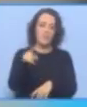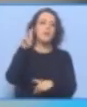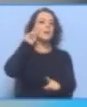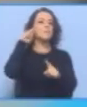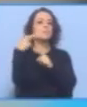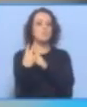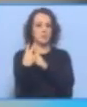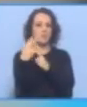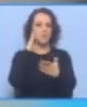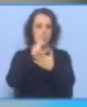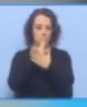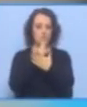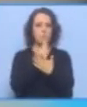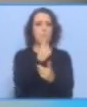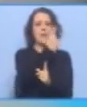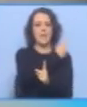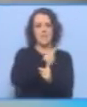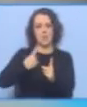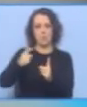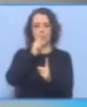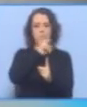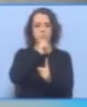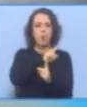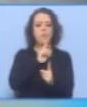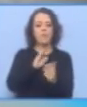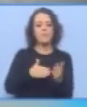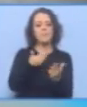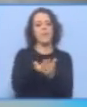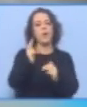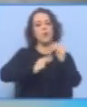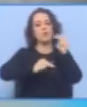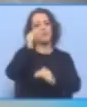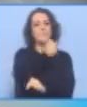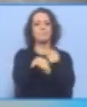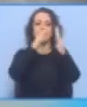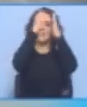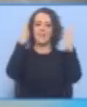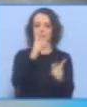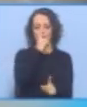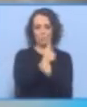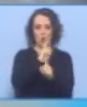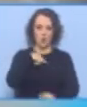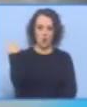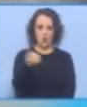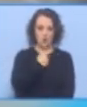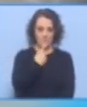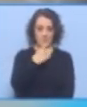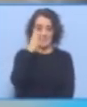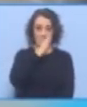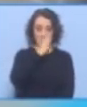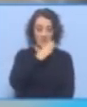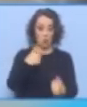perspectiva, que cada um pode contribuir com a própria pedra para a construção da casa comum. implicando todos na